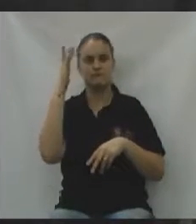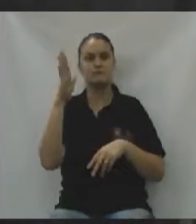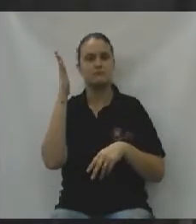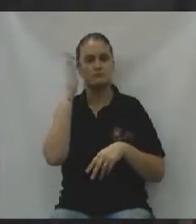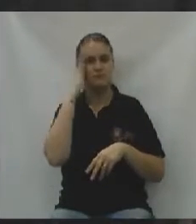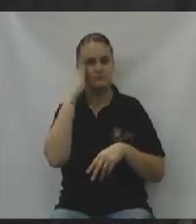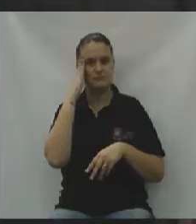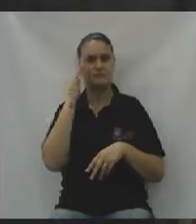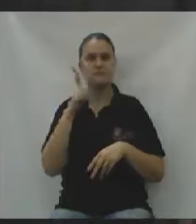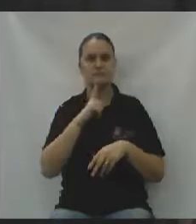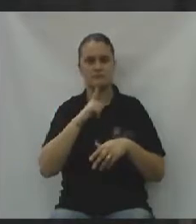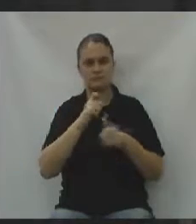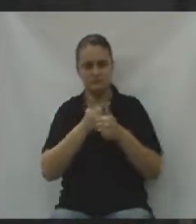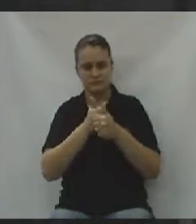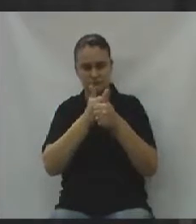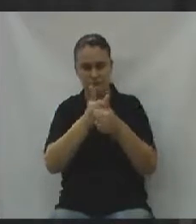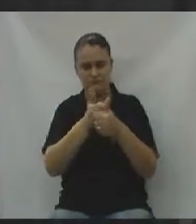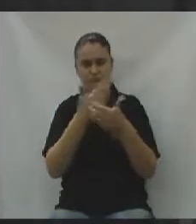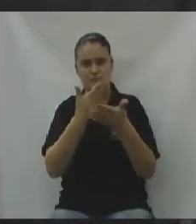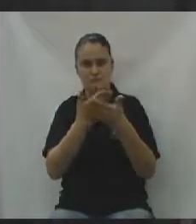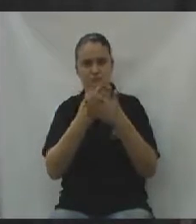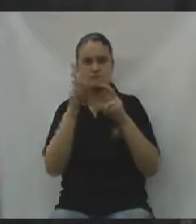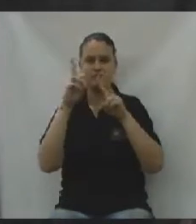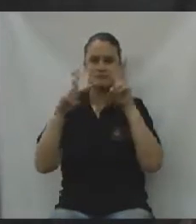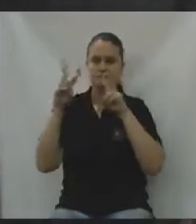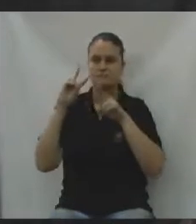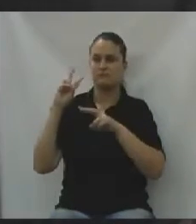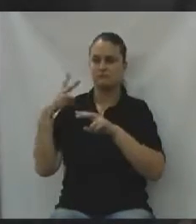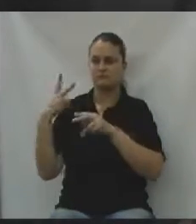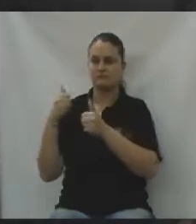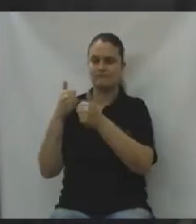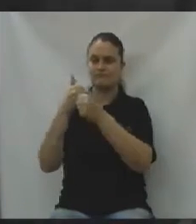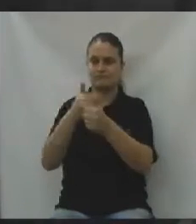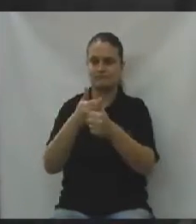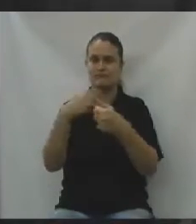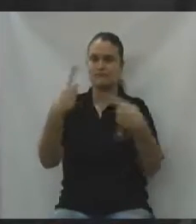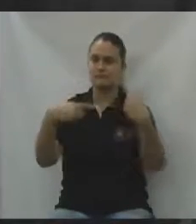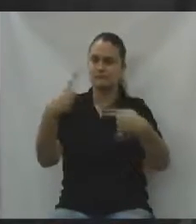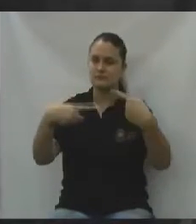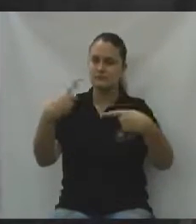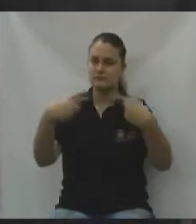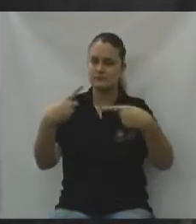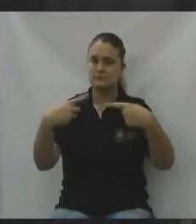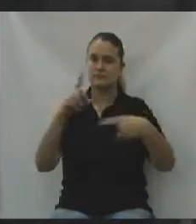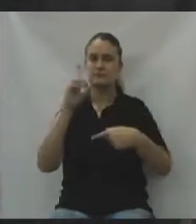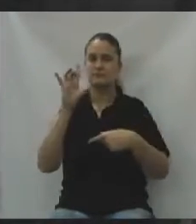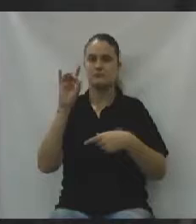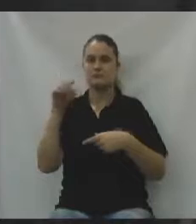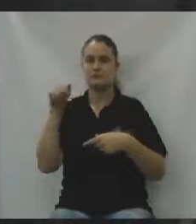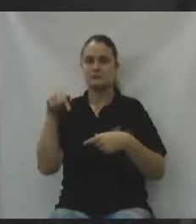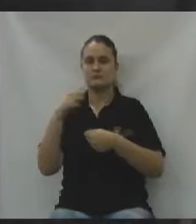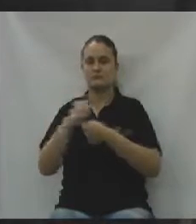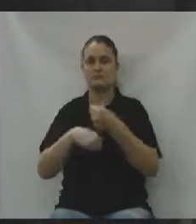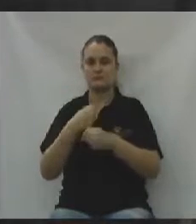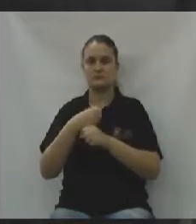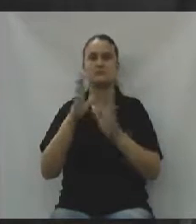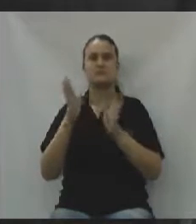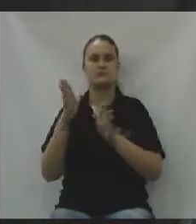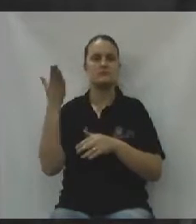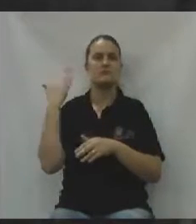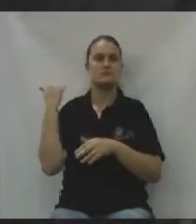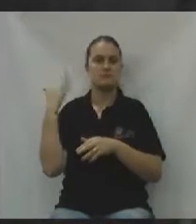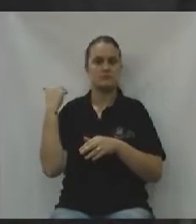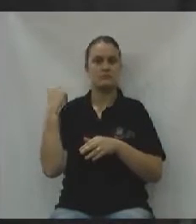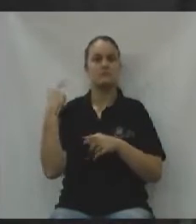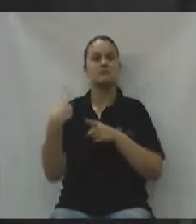porque tem me acompanhado inúmeros vereadores em discussões, não apenas nesse ano, mas já em anos